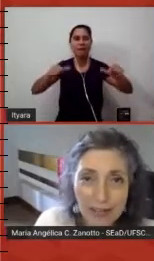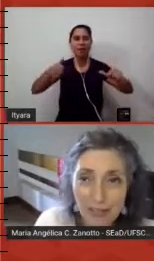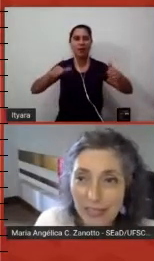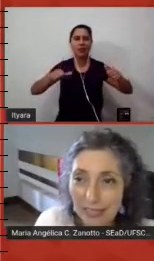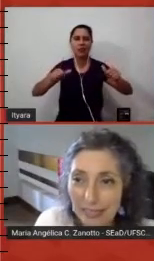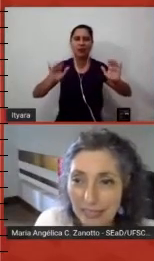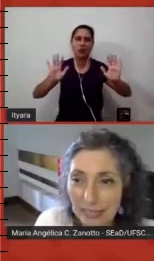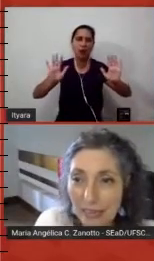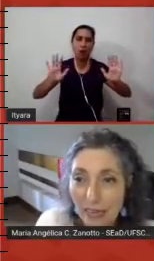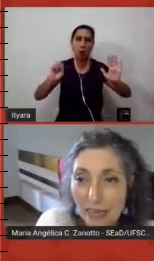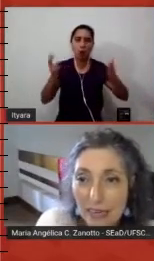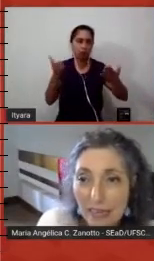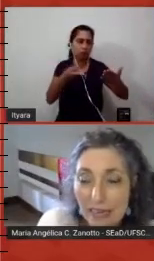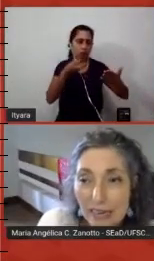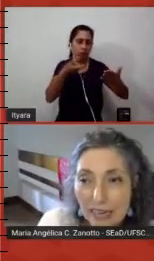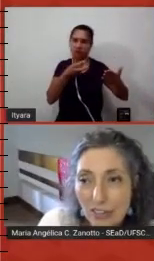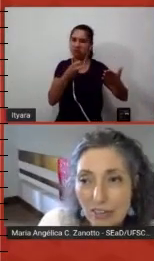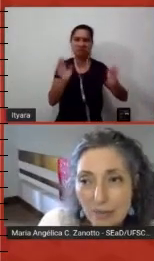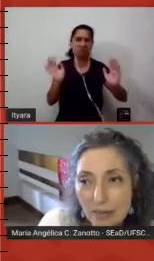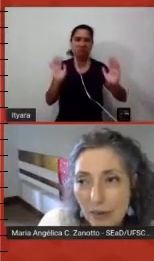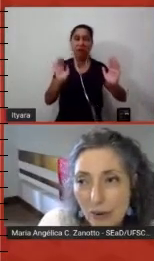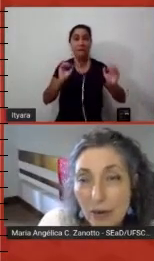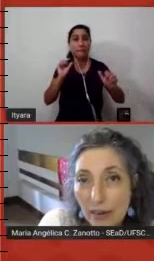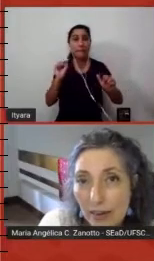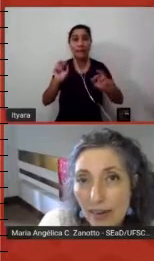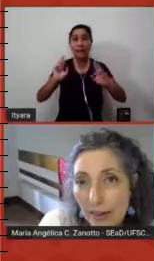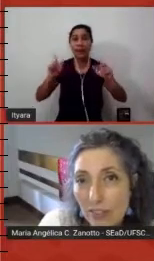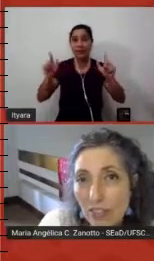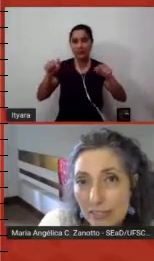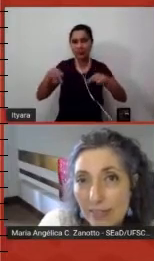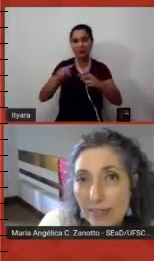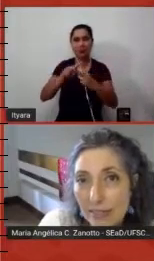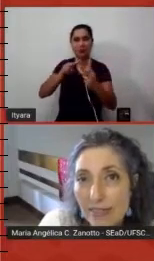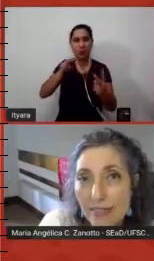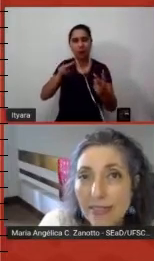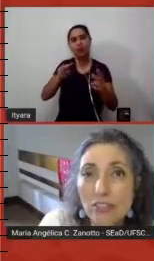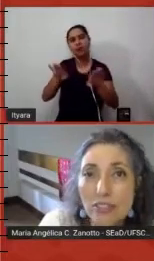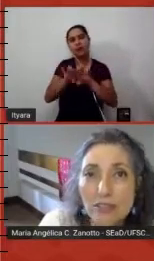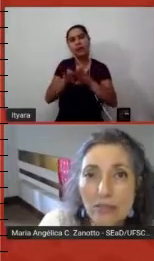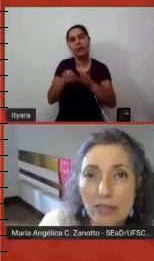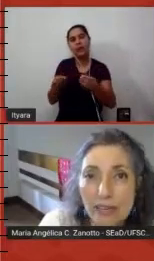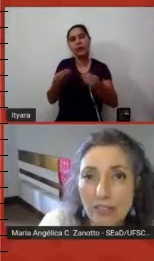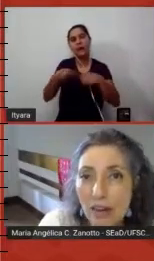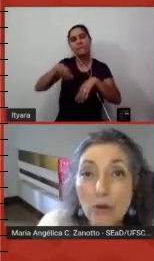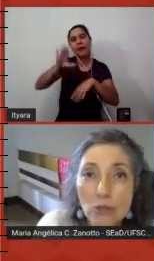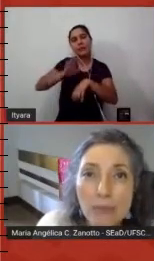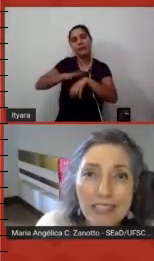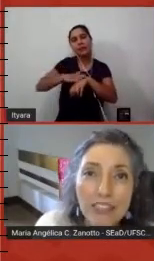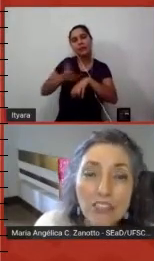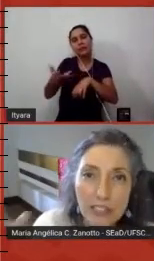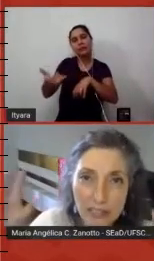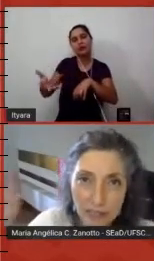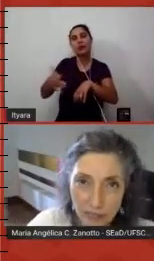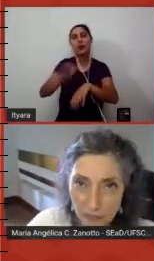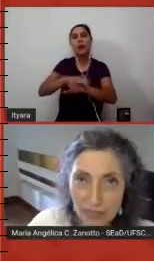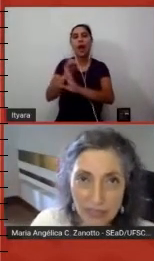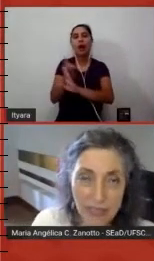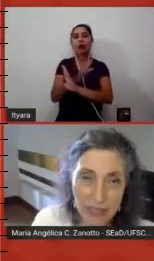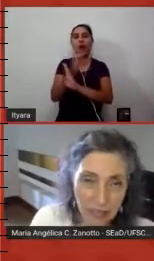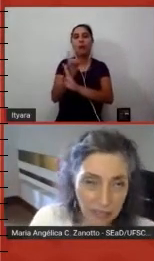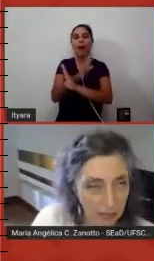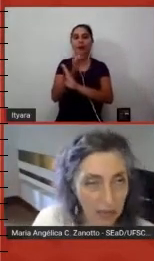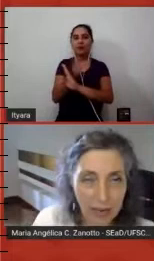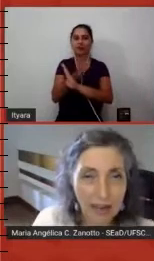avaliação, as evidências, né? E aí ela agiliza nesse sentido, né? Ela já automatiza, vamos